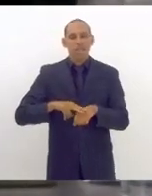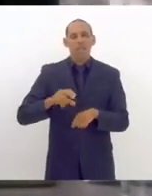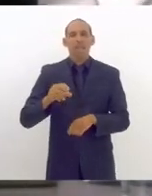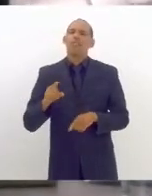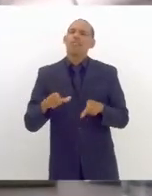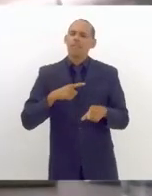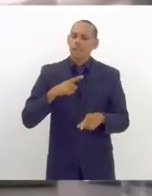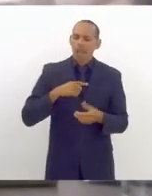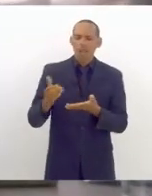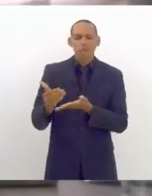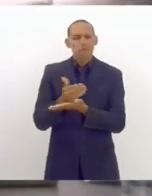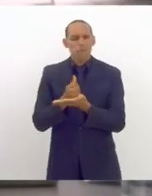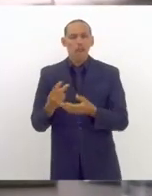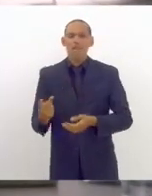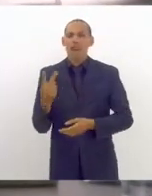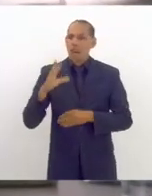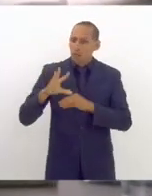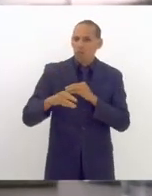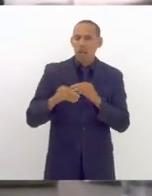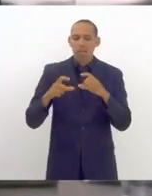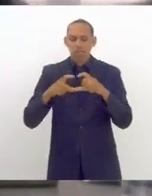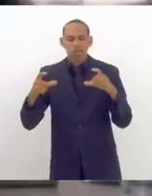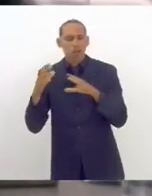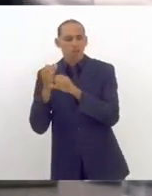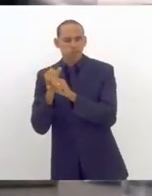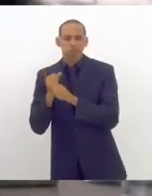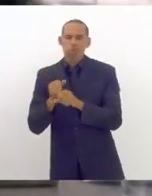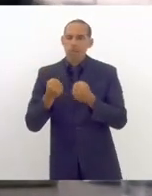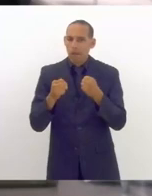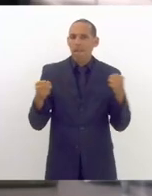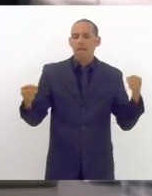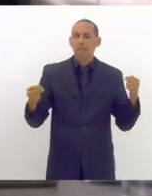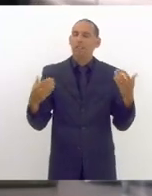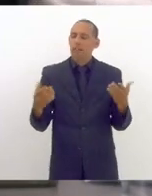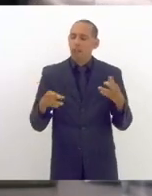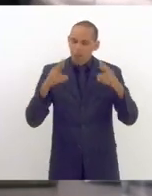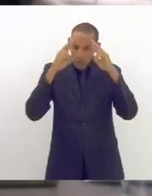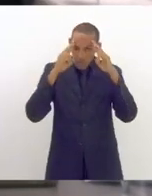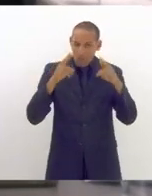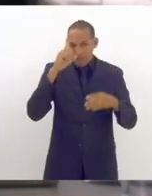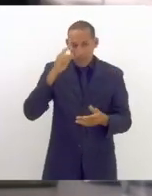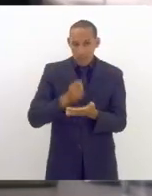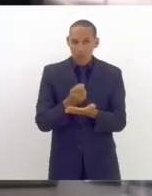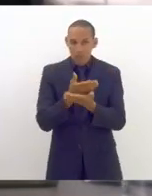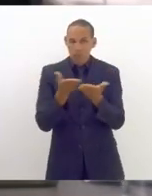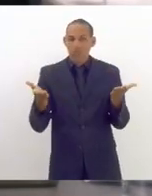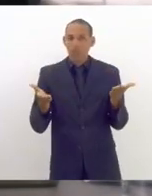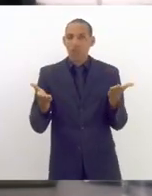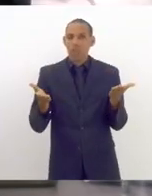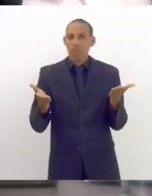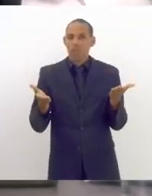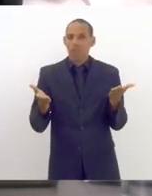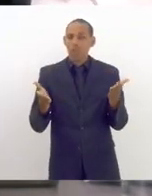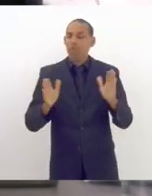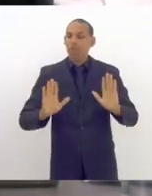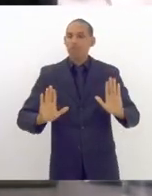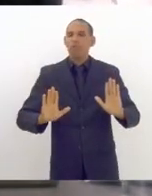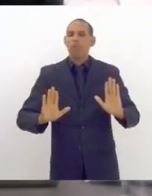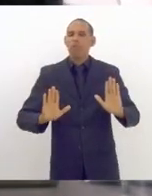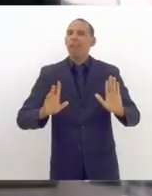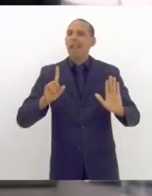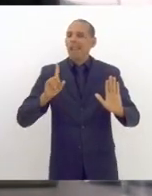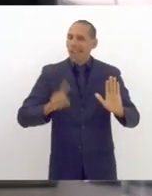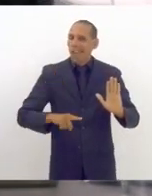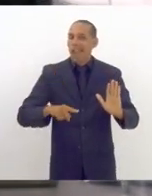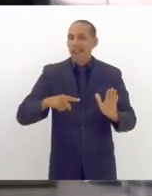adicionado tem um uma equação grande então respeito a decisão de vocês mas é